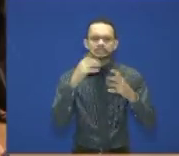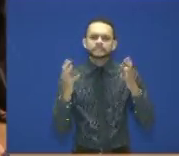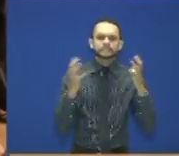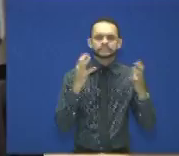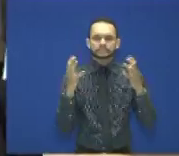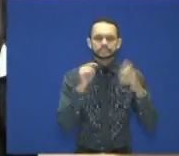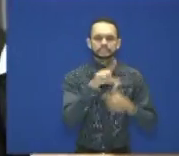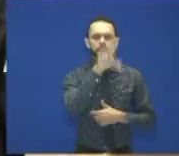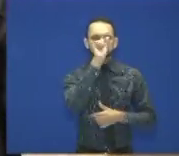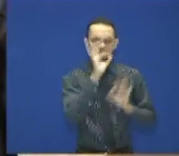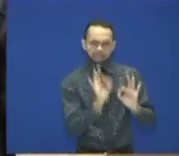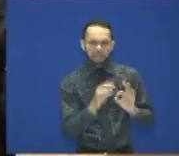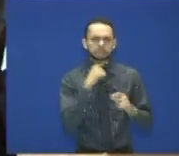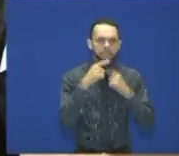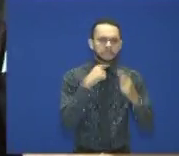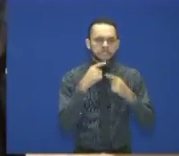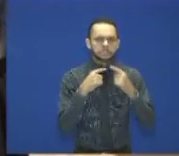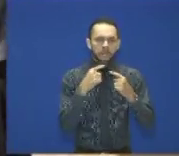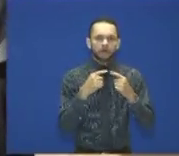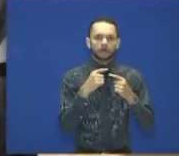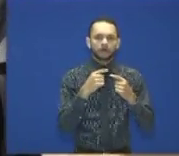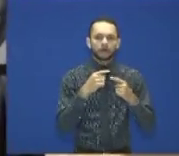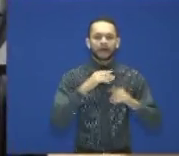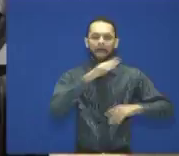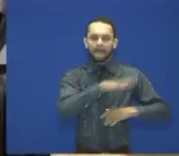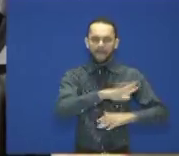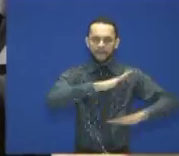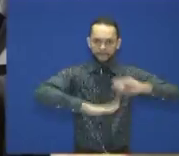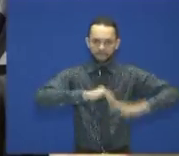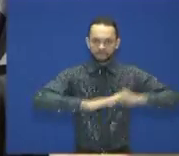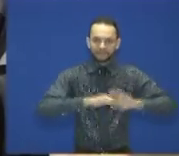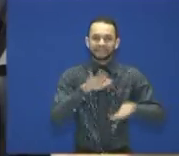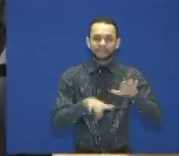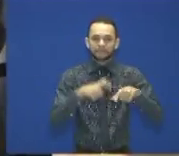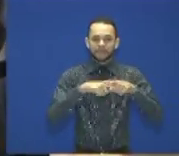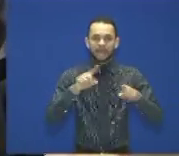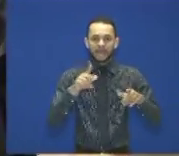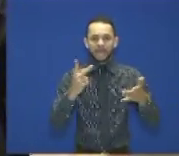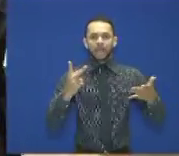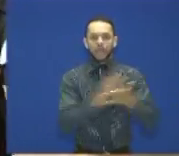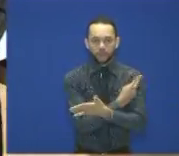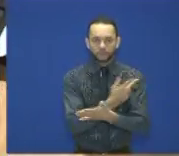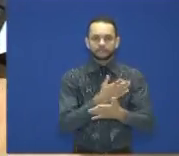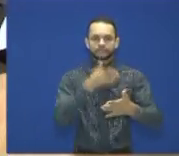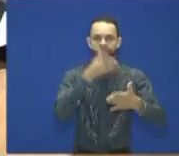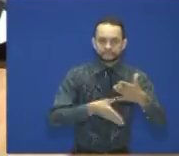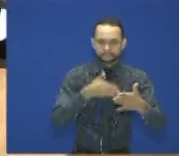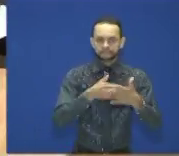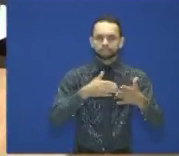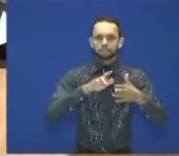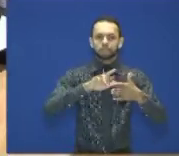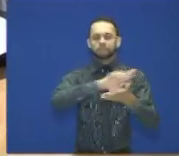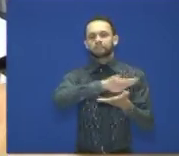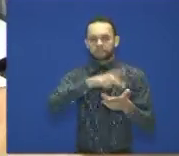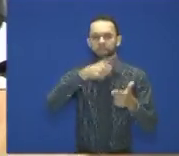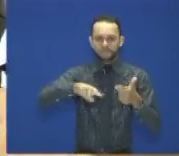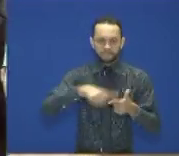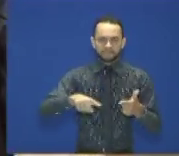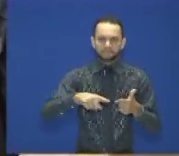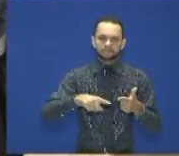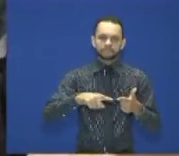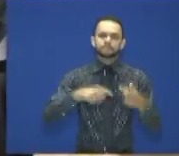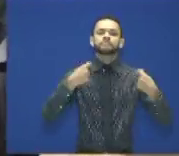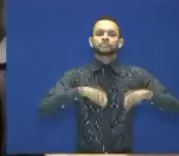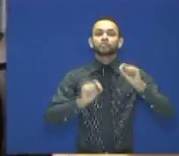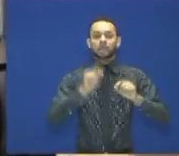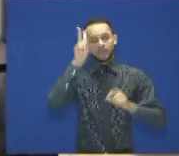você duvidar da importância da sua área profissional, por conta dos ruídos da ignorância que assombra o nosso mundo, lembre-se daquilo que te